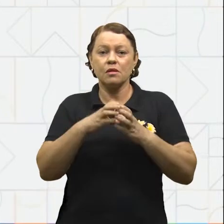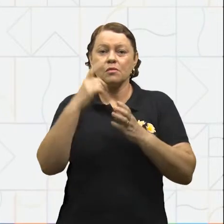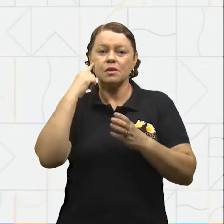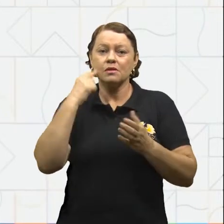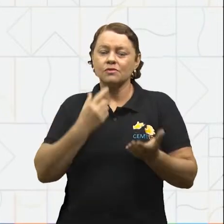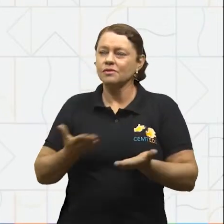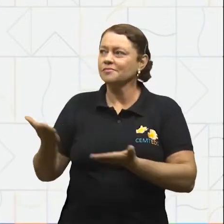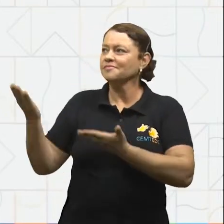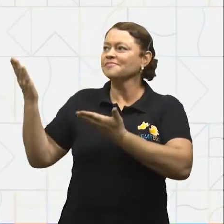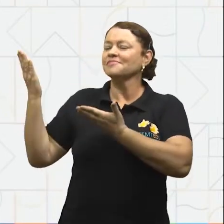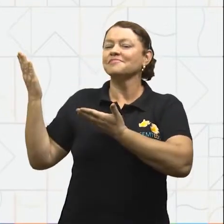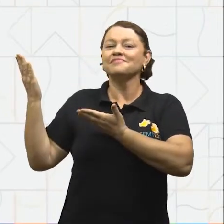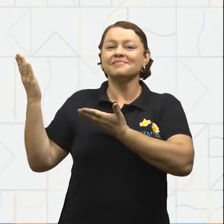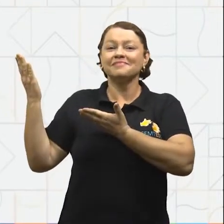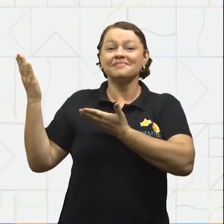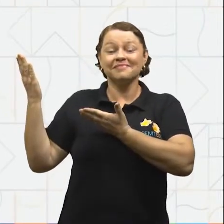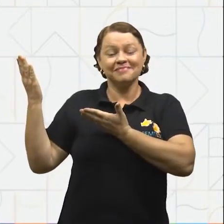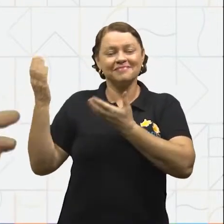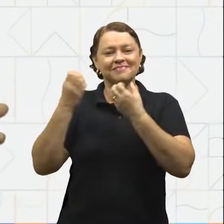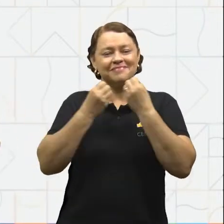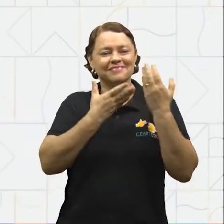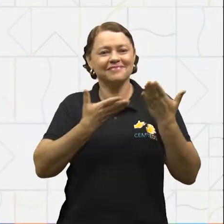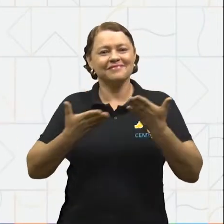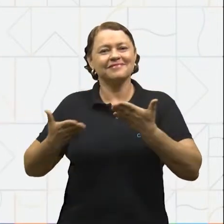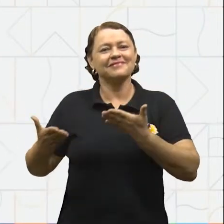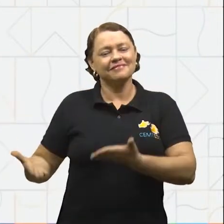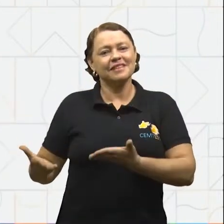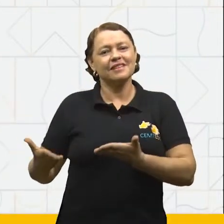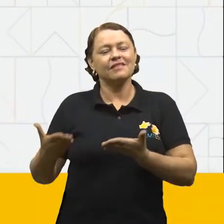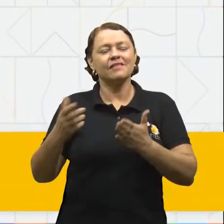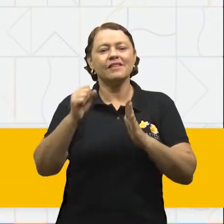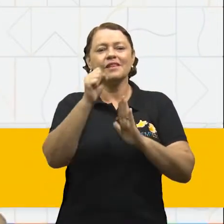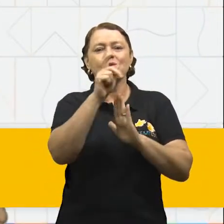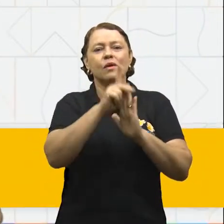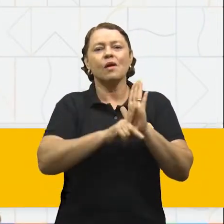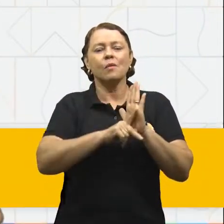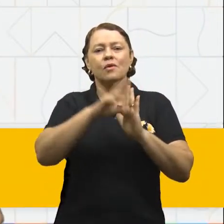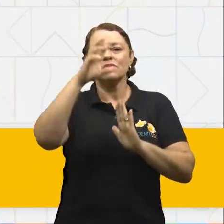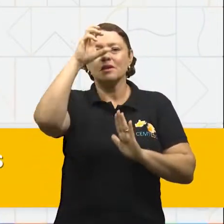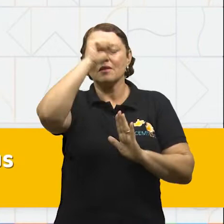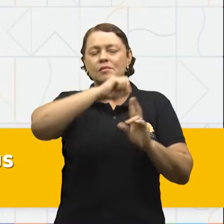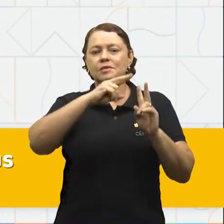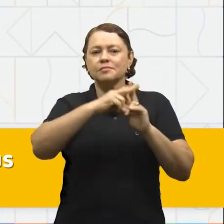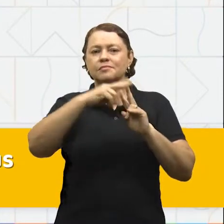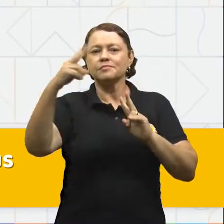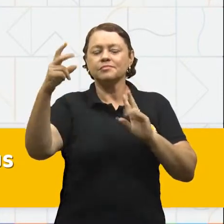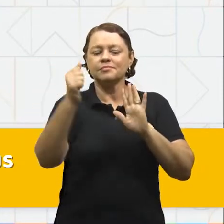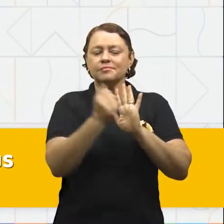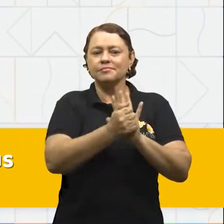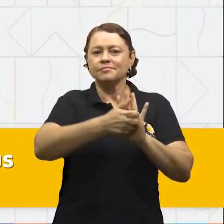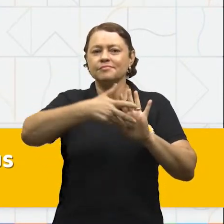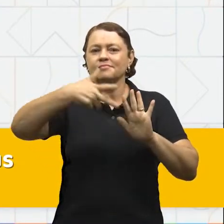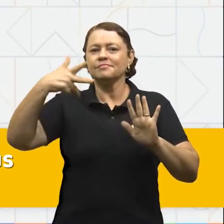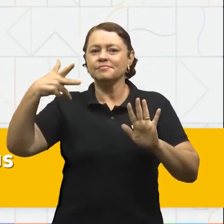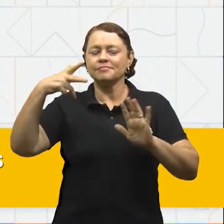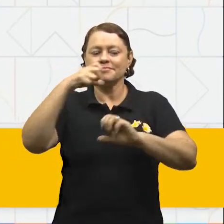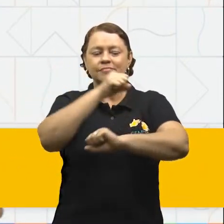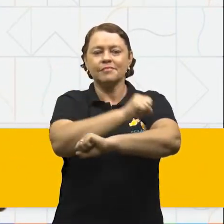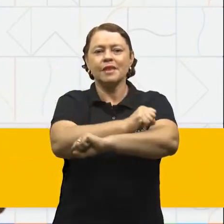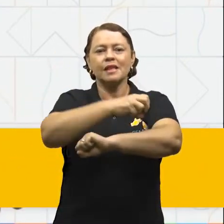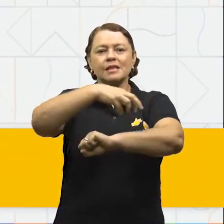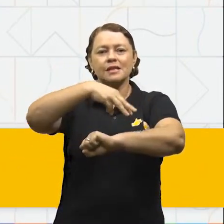na comunidade surda. Bem-vindo ao projeto Aprender Além da Escola, do Centro de Mídias e